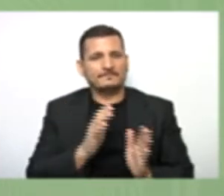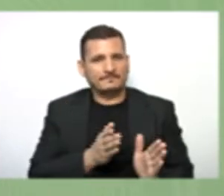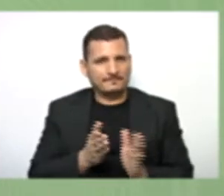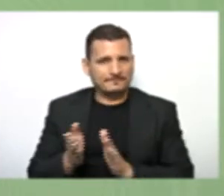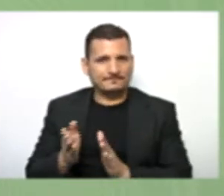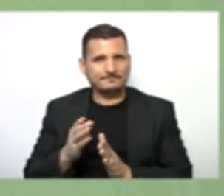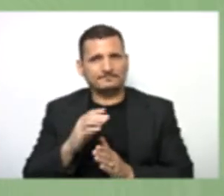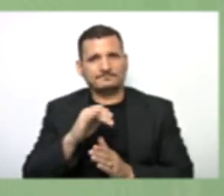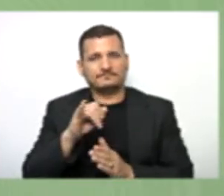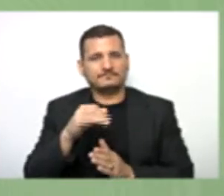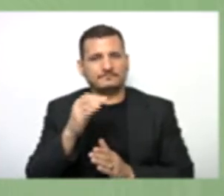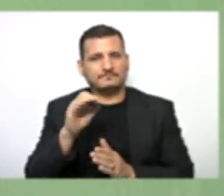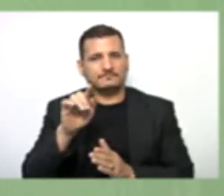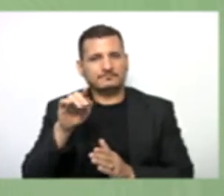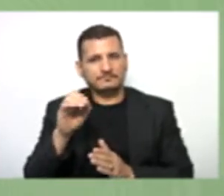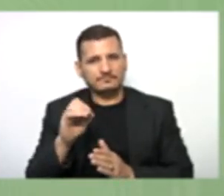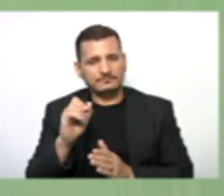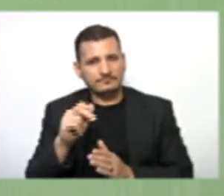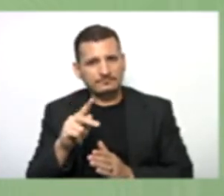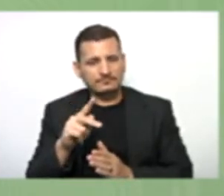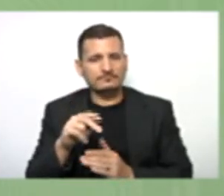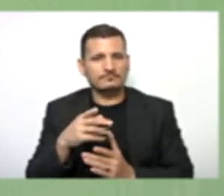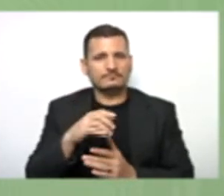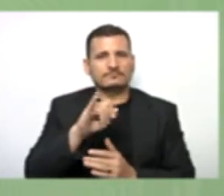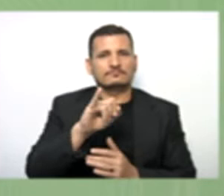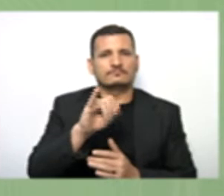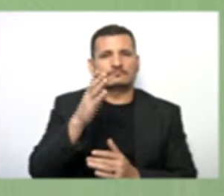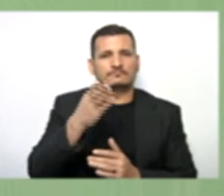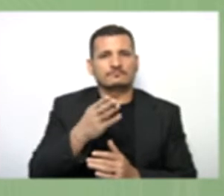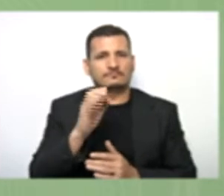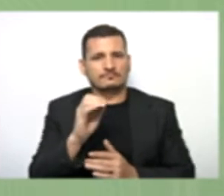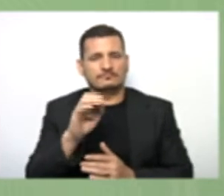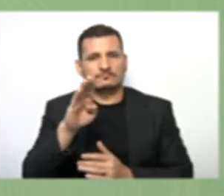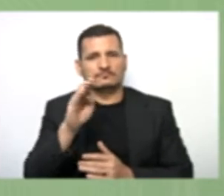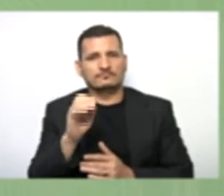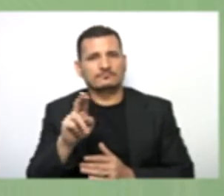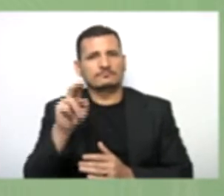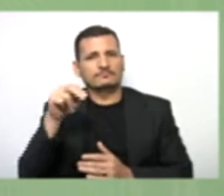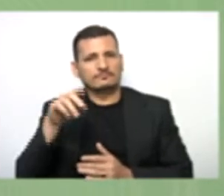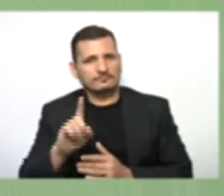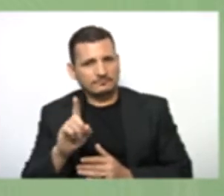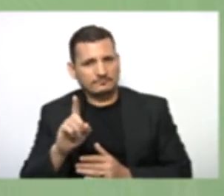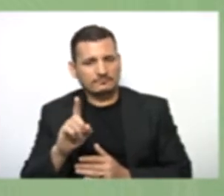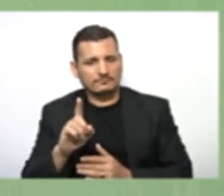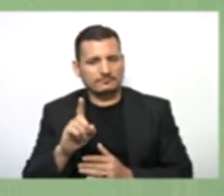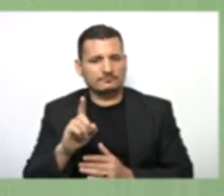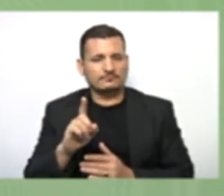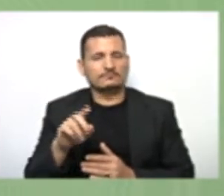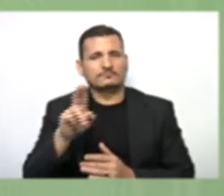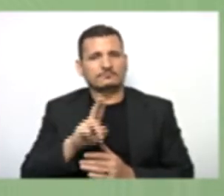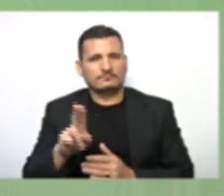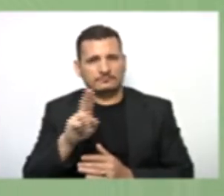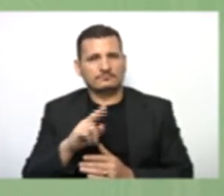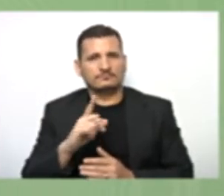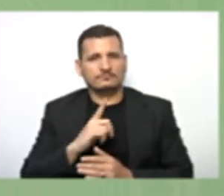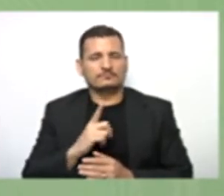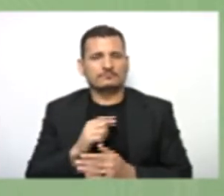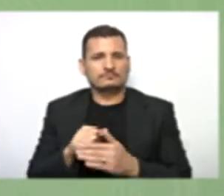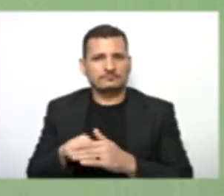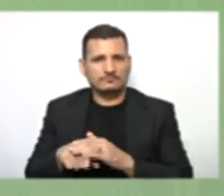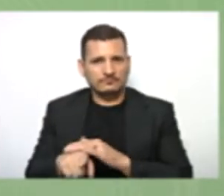jogo, ok? Então, IO-Bound, que envolvem uso intenso